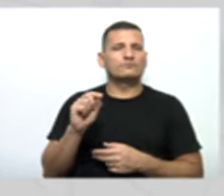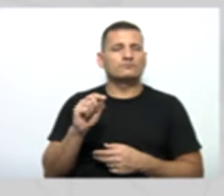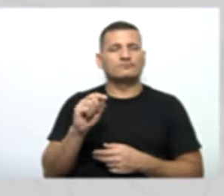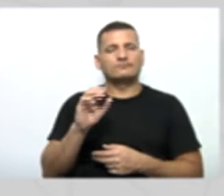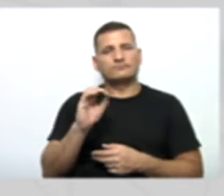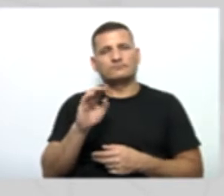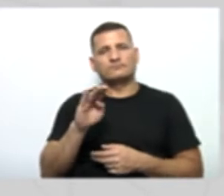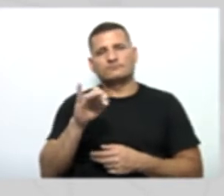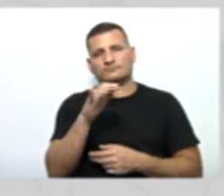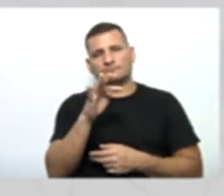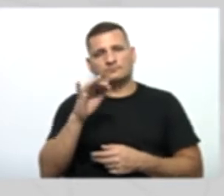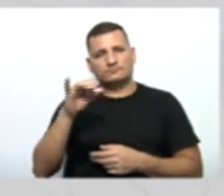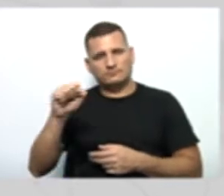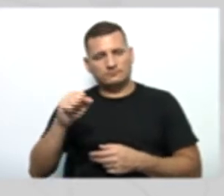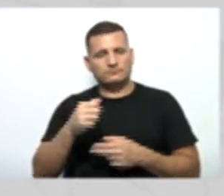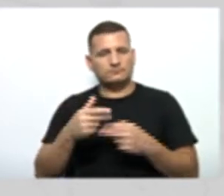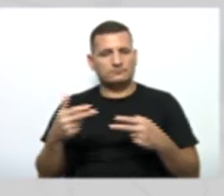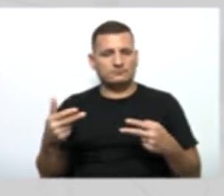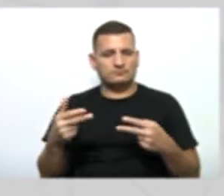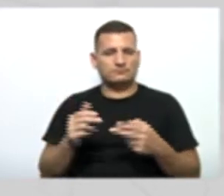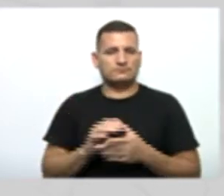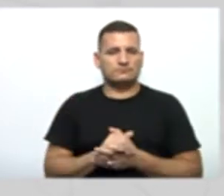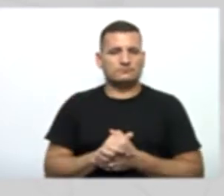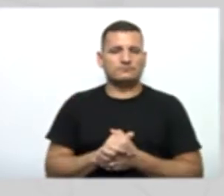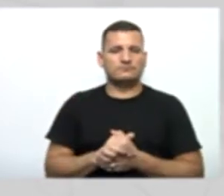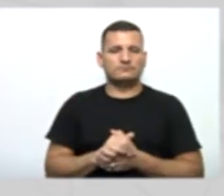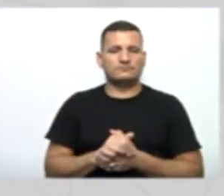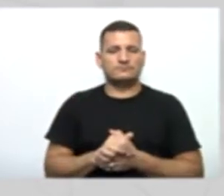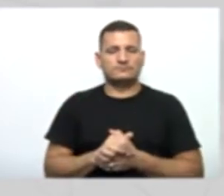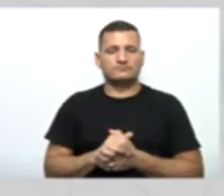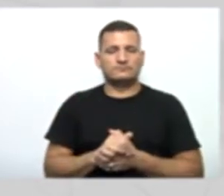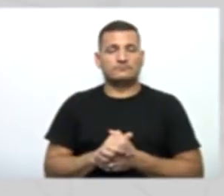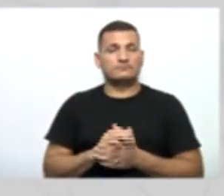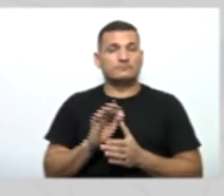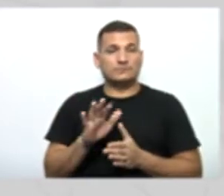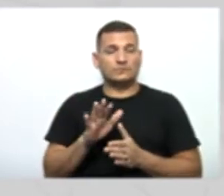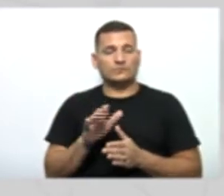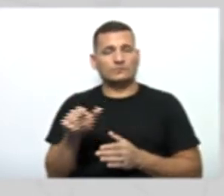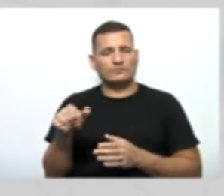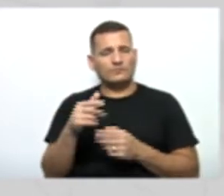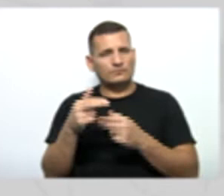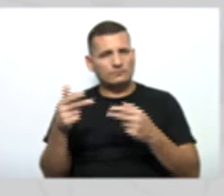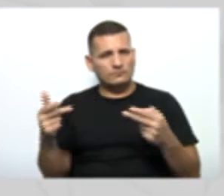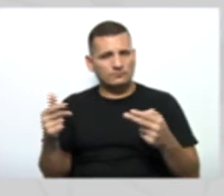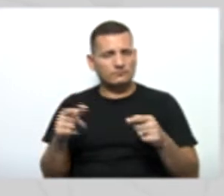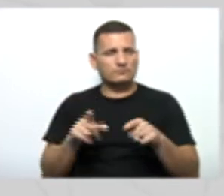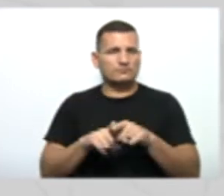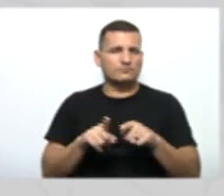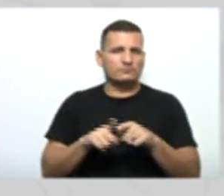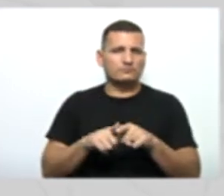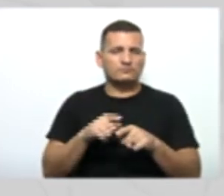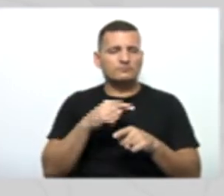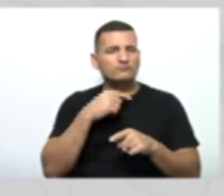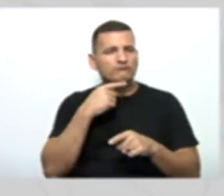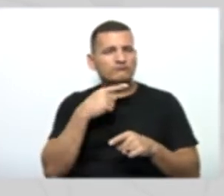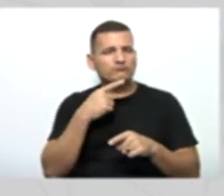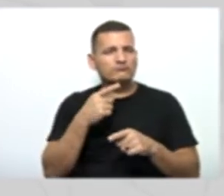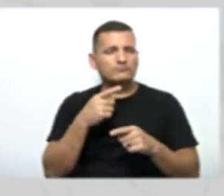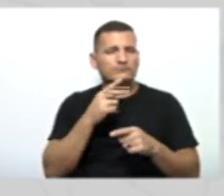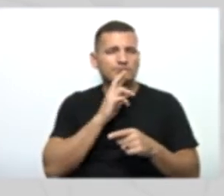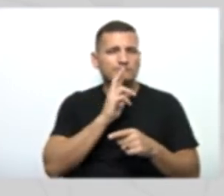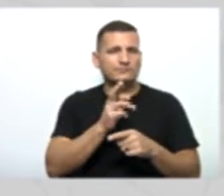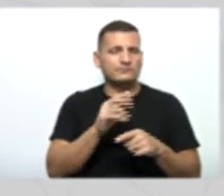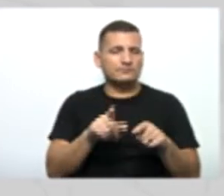objetos. Professor, a gente nessa parte também voltada ao objeto, e para tirar uma dúvida do pessoal aqui que está